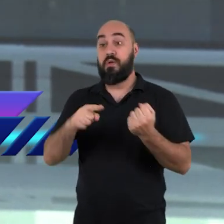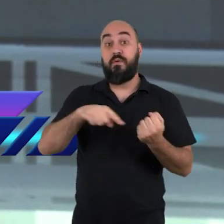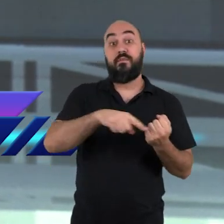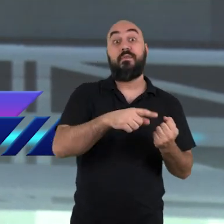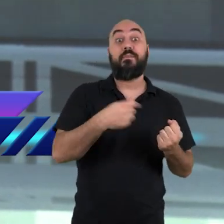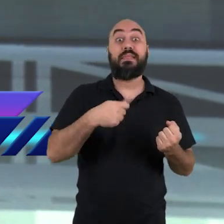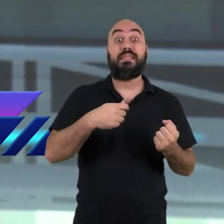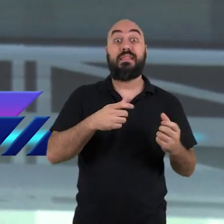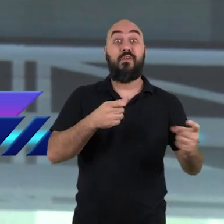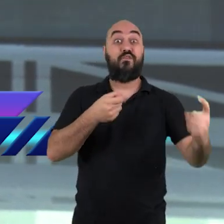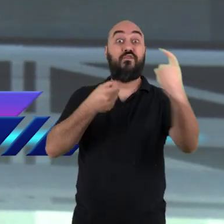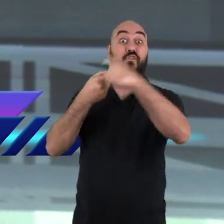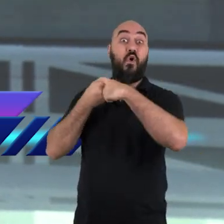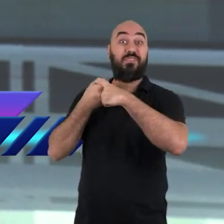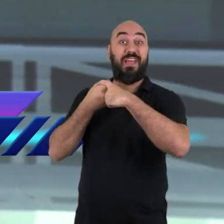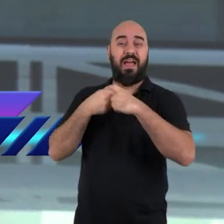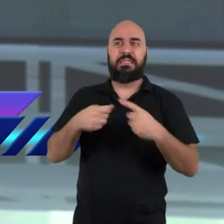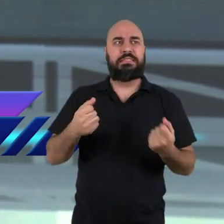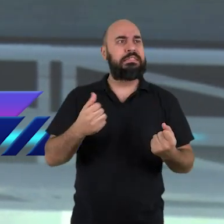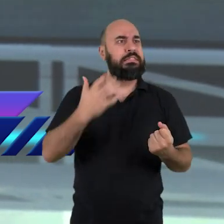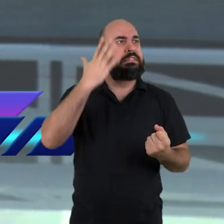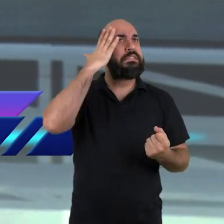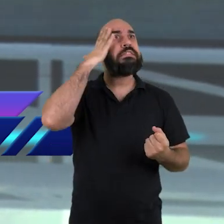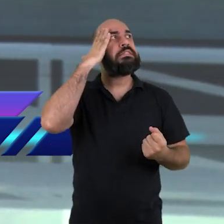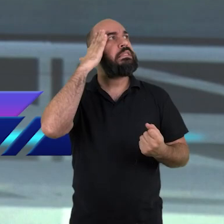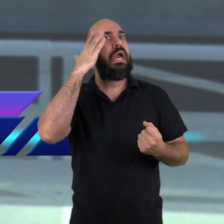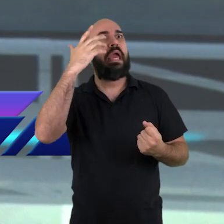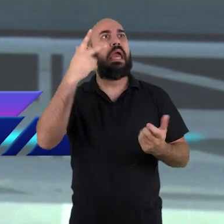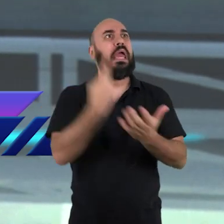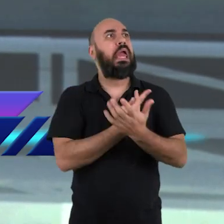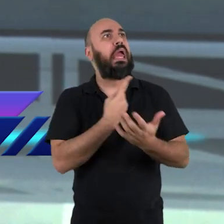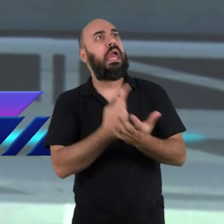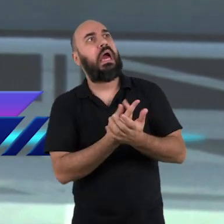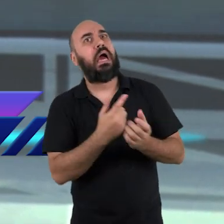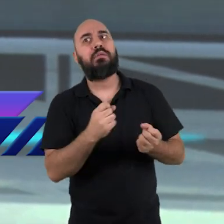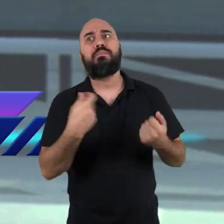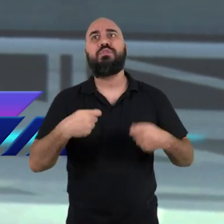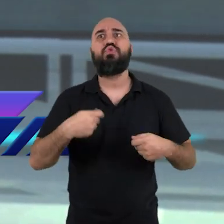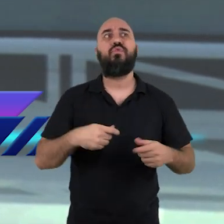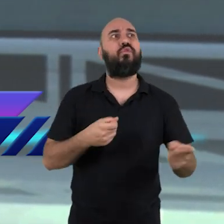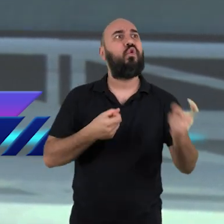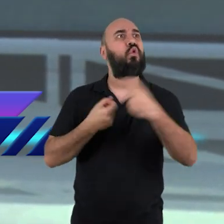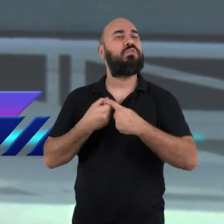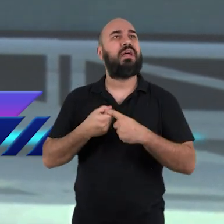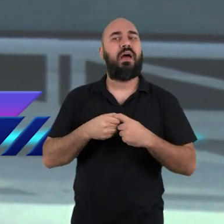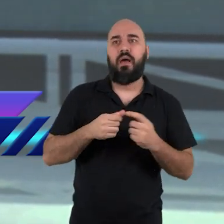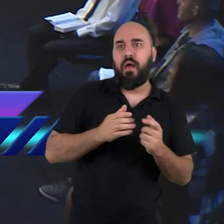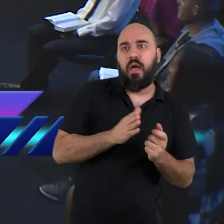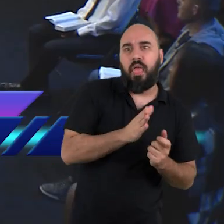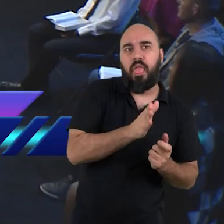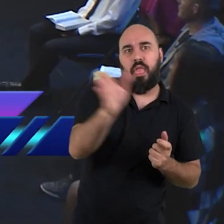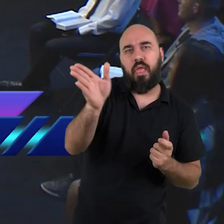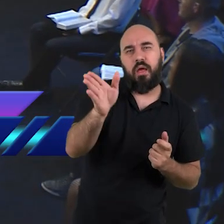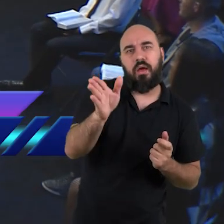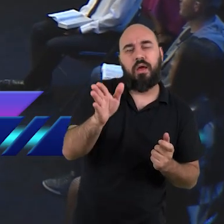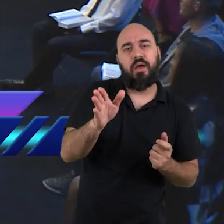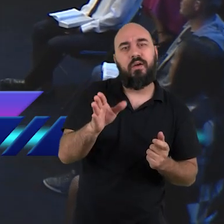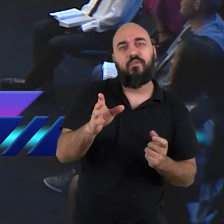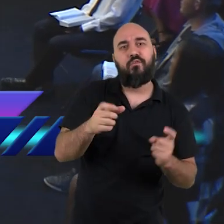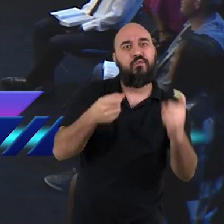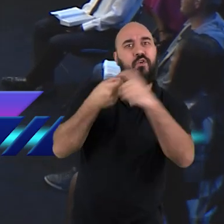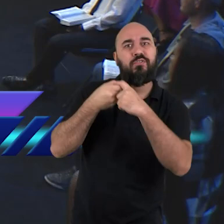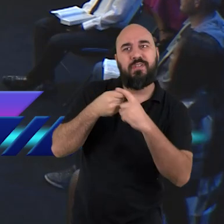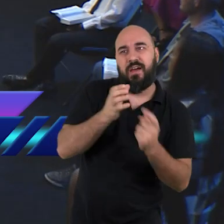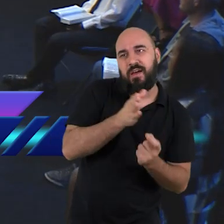uma conversão. O que é essa conversão? É mudar o sentido, é mudar a direção. E algumas